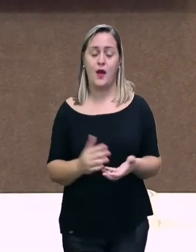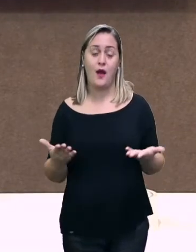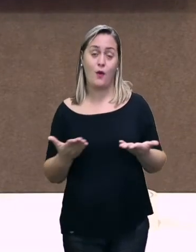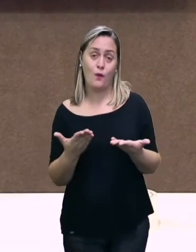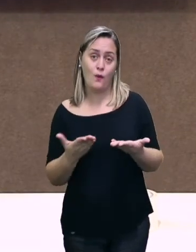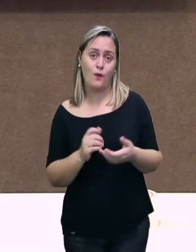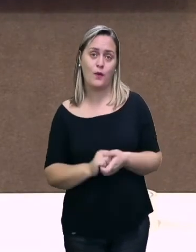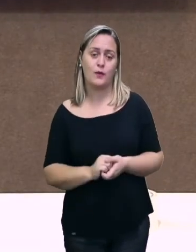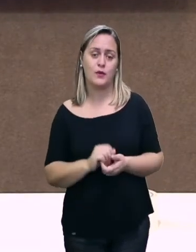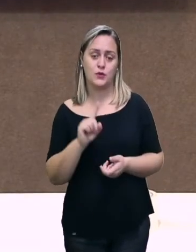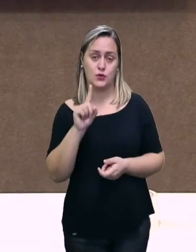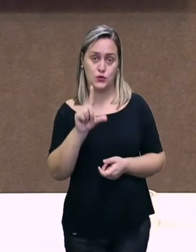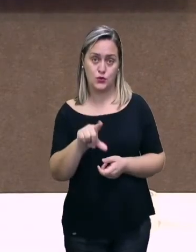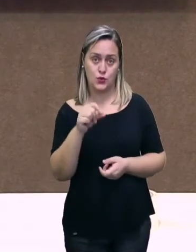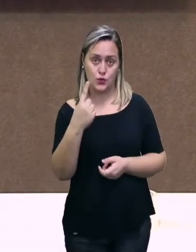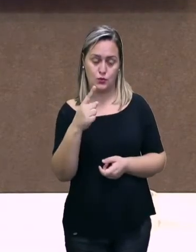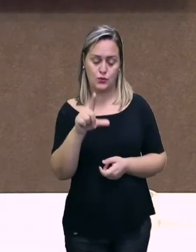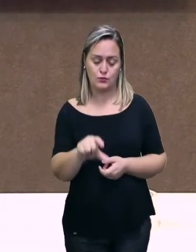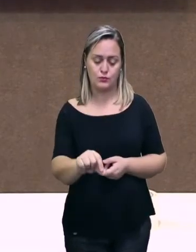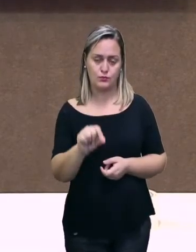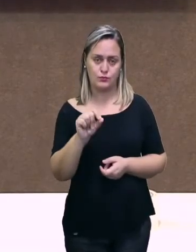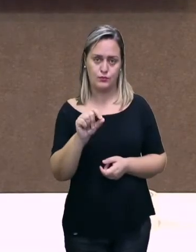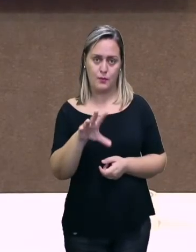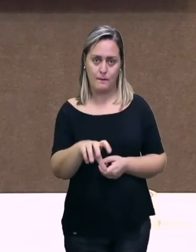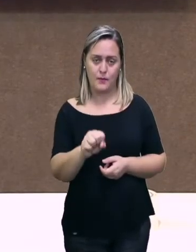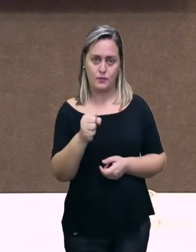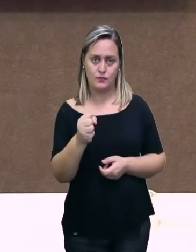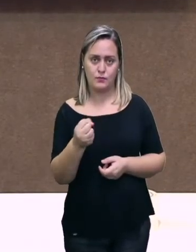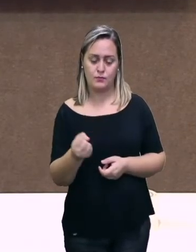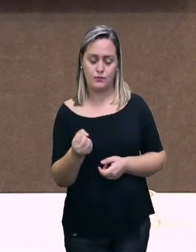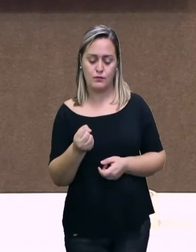duas em duas. Ai, meu Deus, vamos lá.